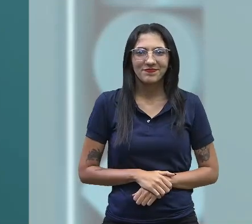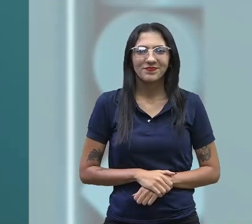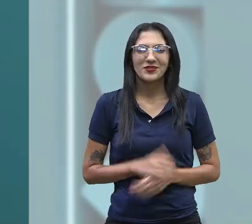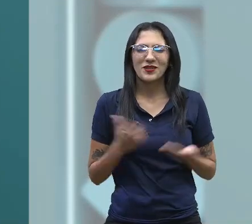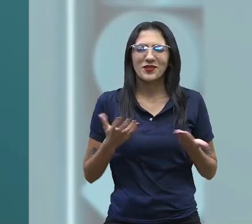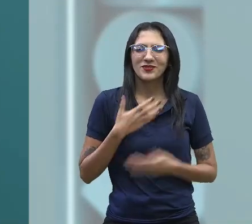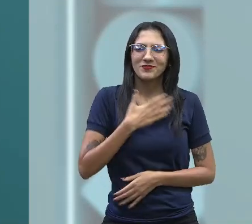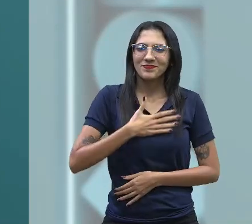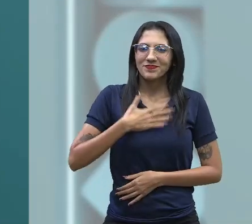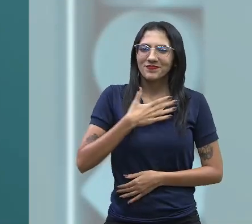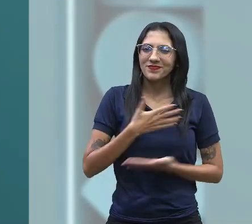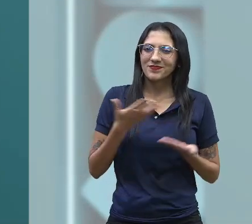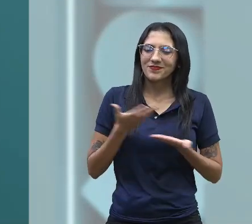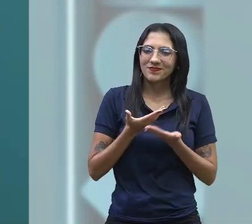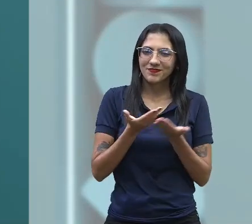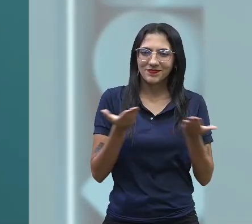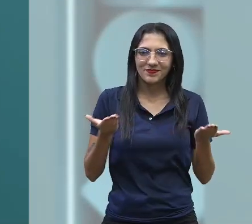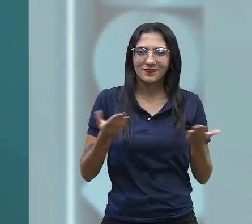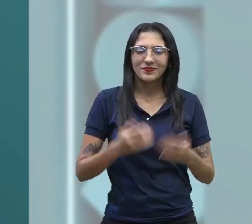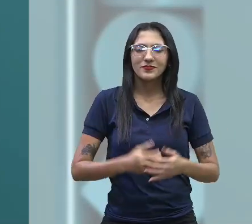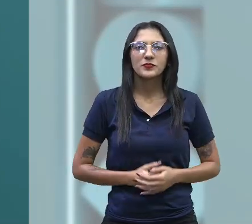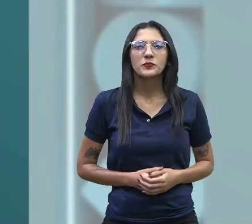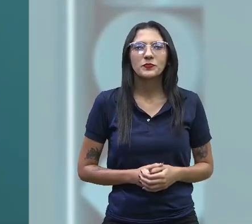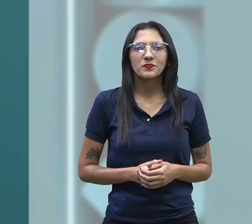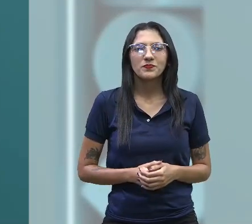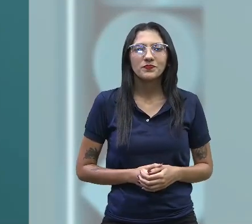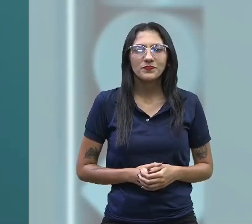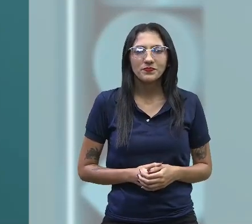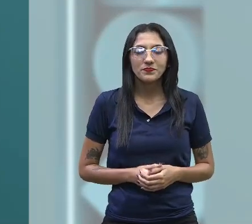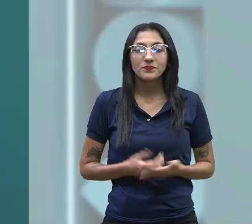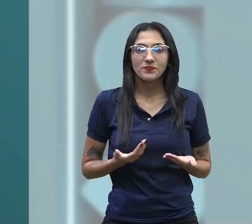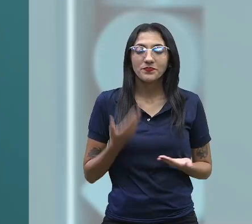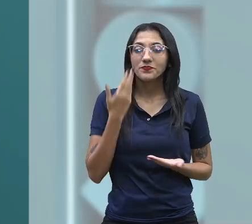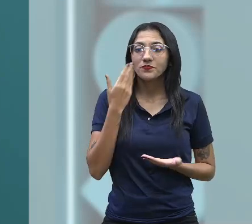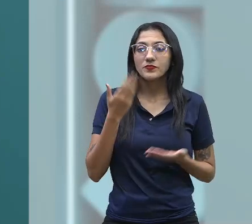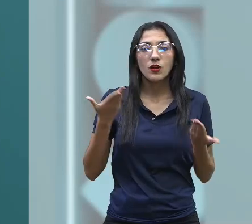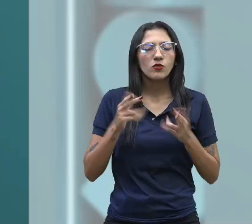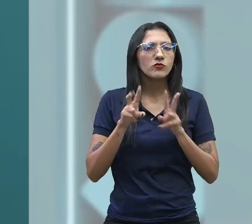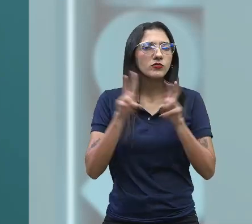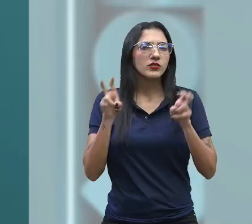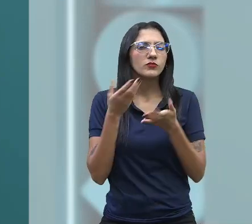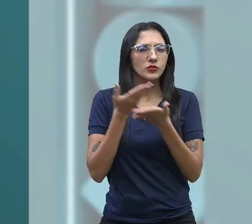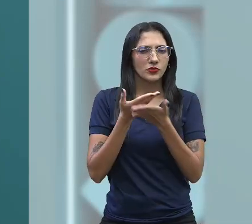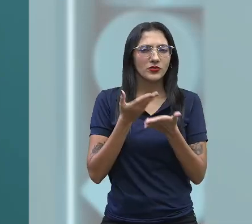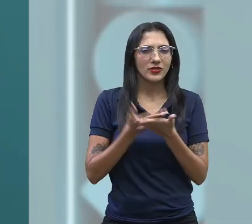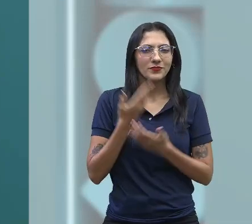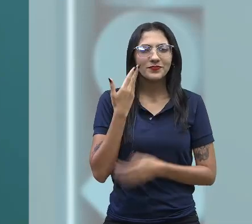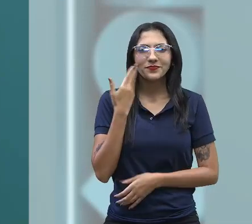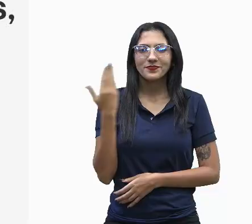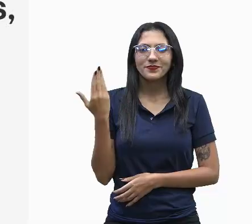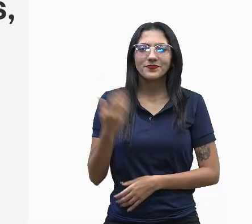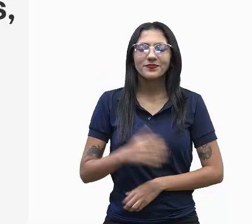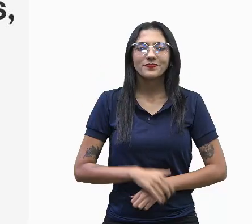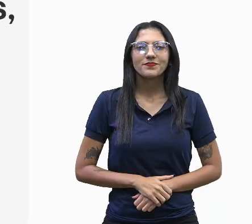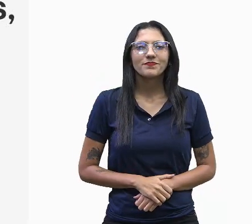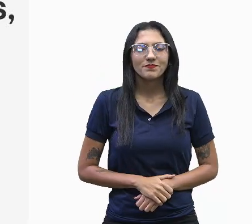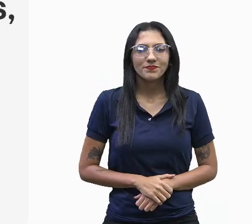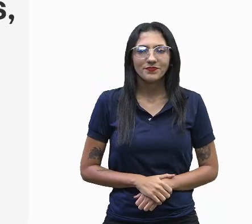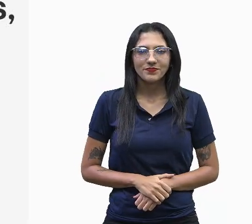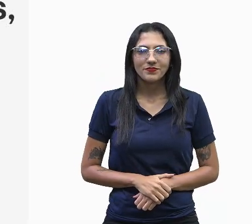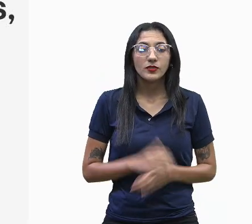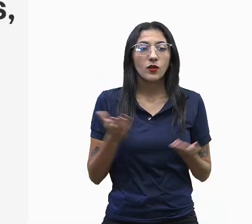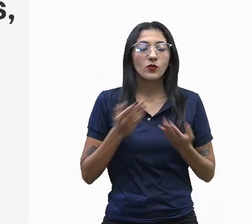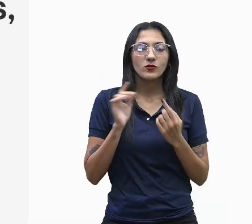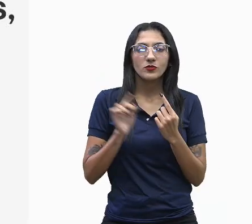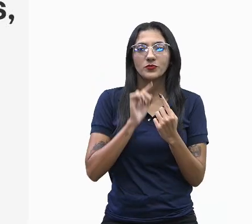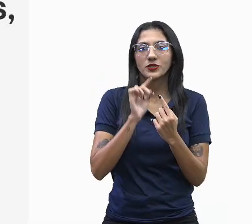bom estar aqui com vocês hoje, viu? Vamos ver então o que nós vamos estudar na nossa aula de hoje. Hoje nós temos